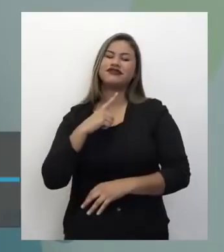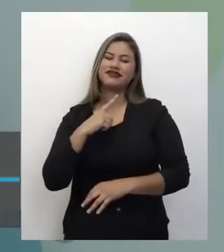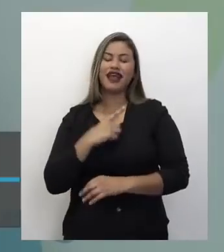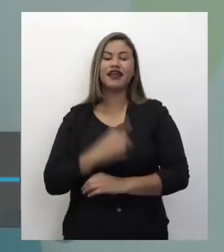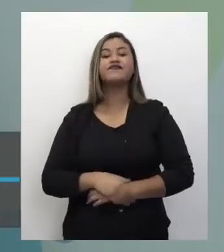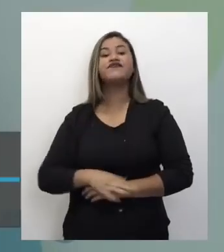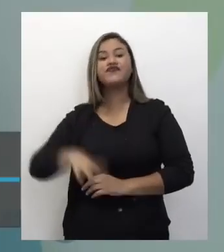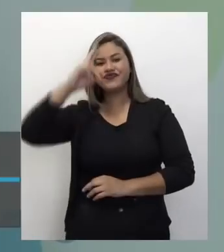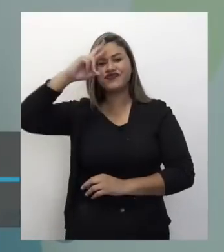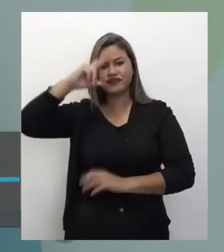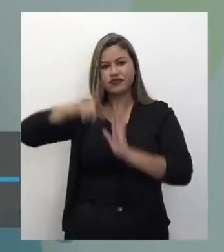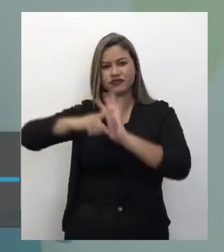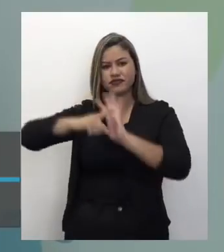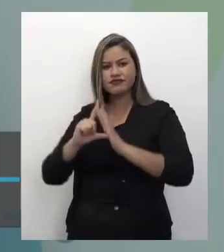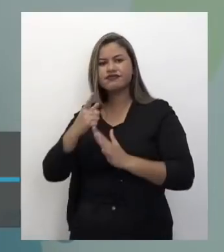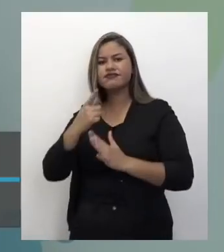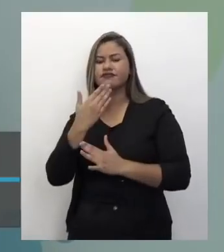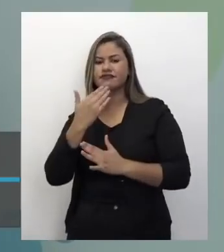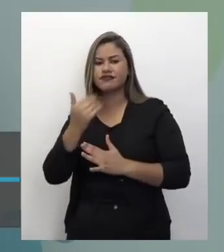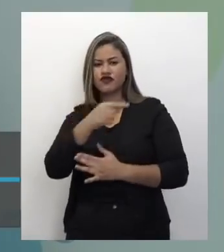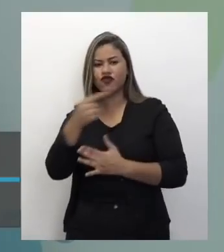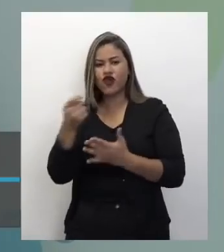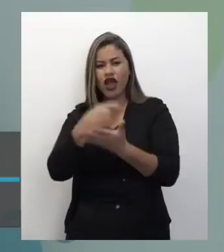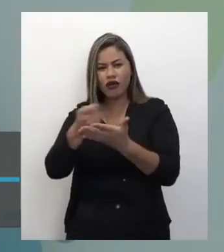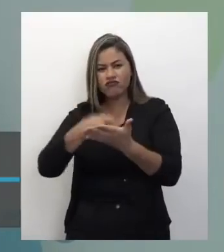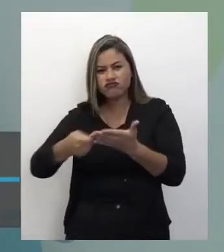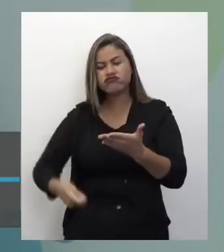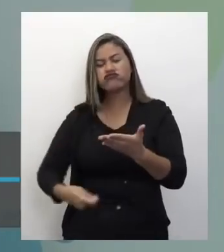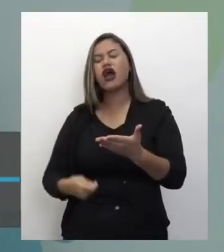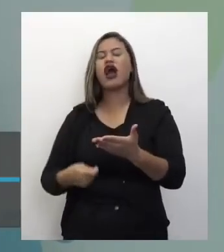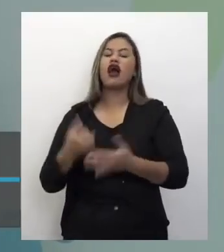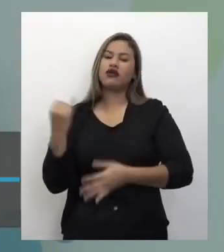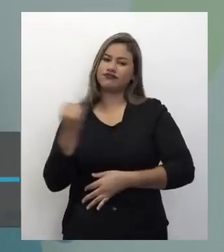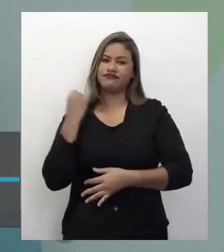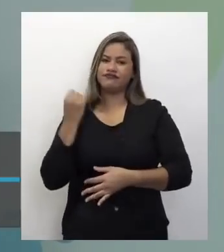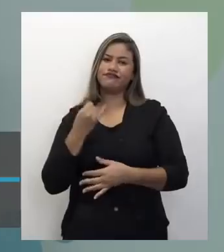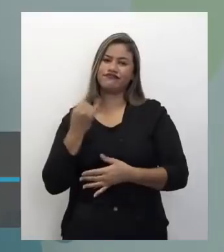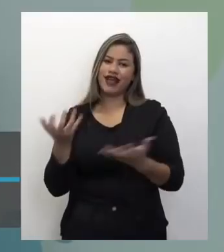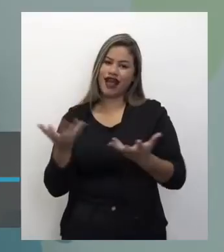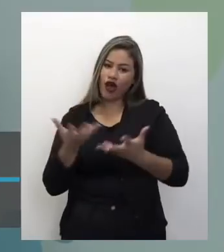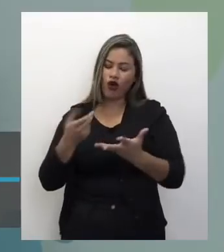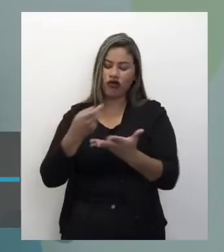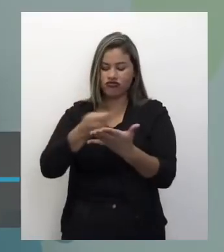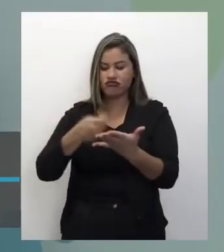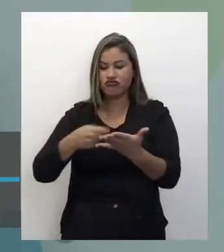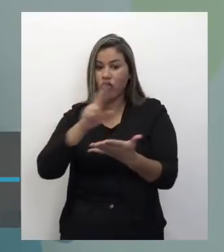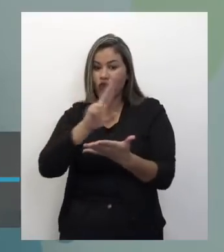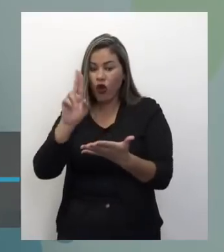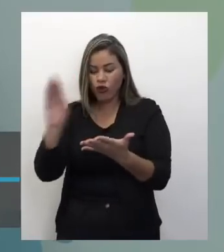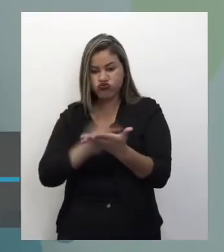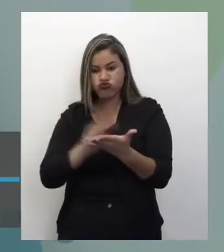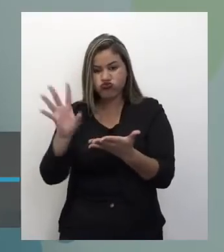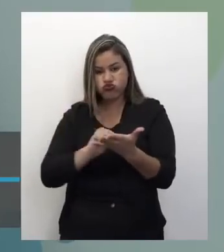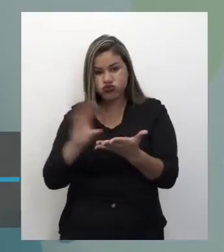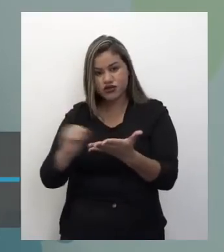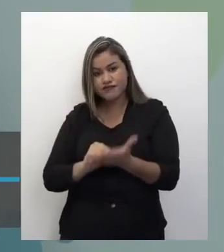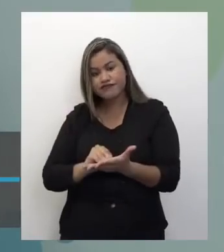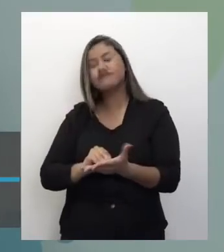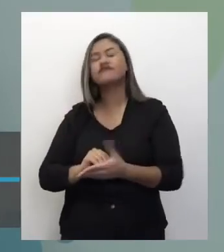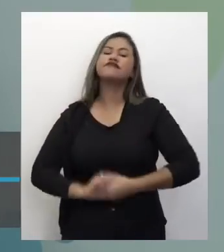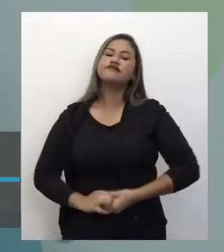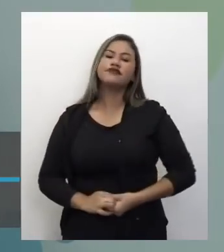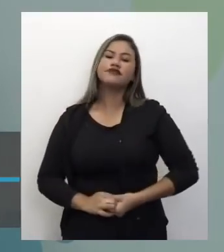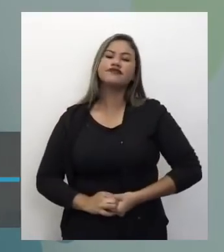Anota alguns dos grupos para a gente poder pesquisar depois, tá? Que a gente vai falar de alguns, mas tem outros muito